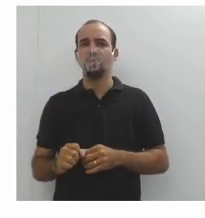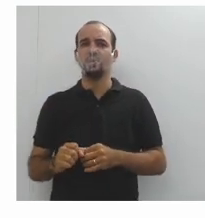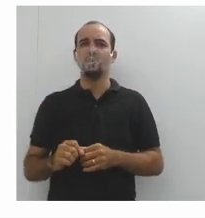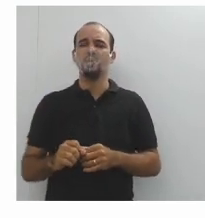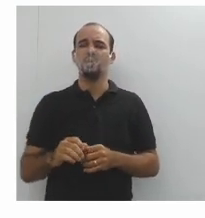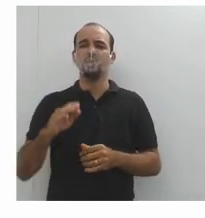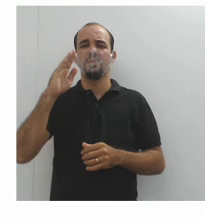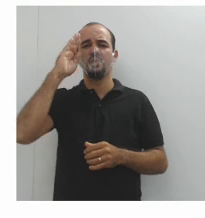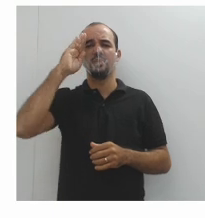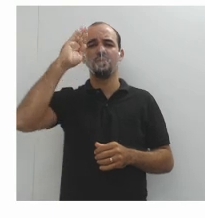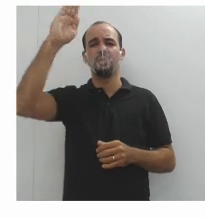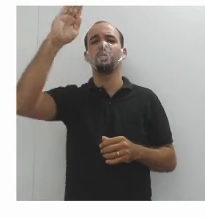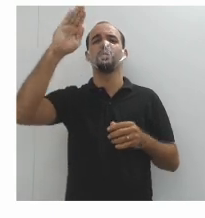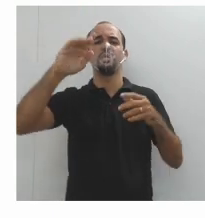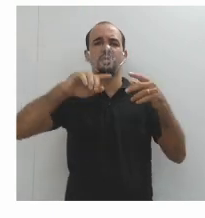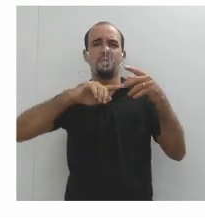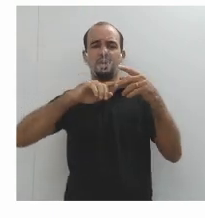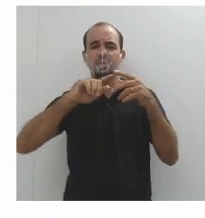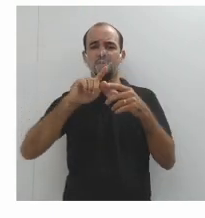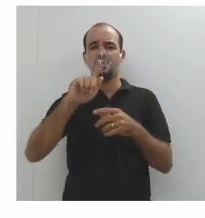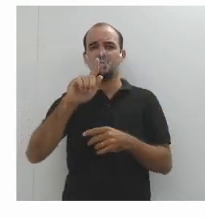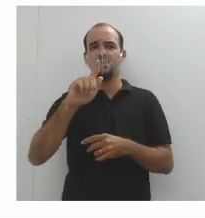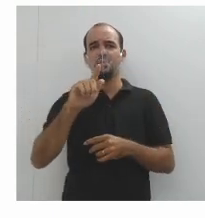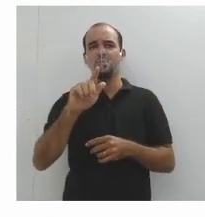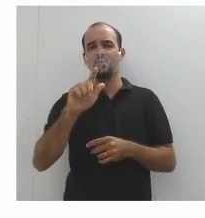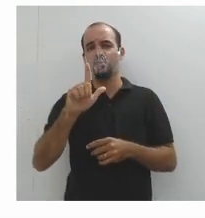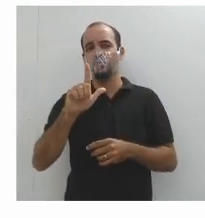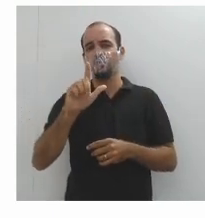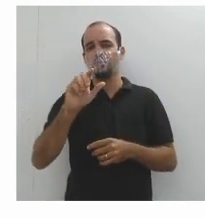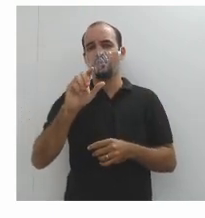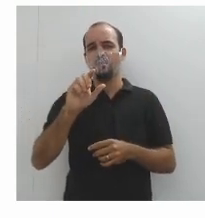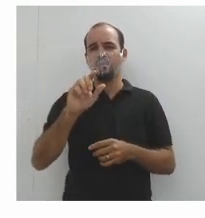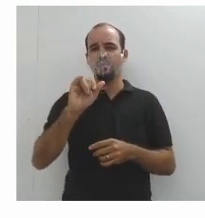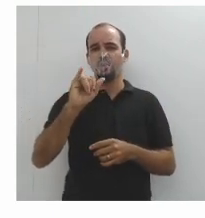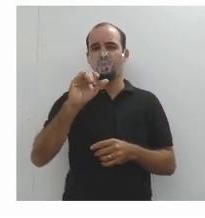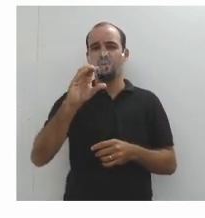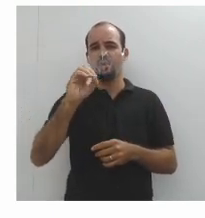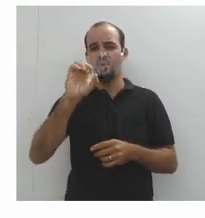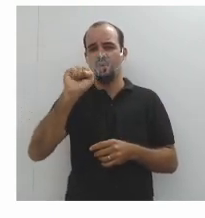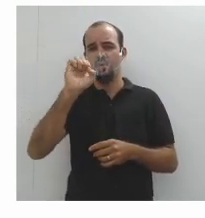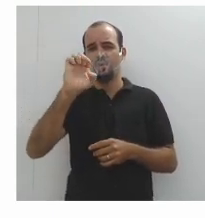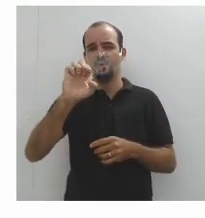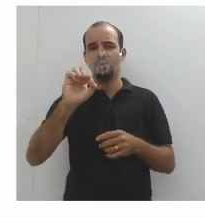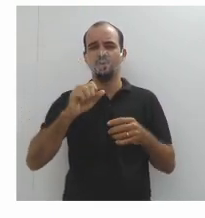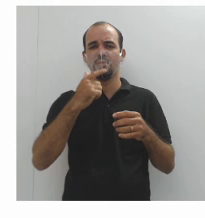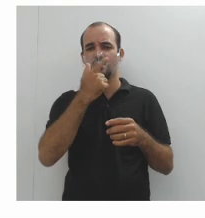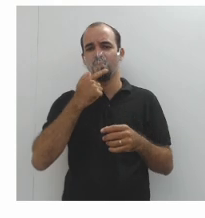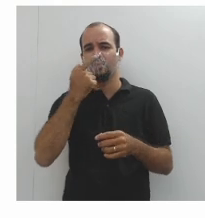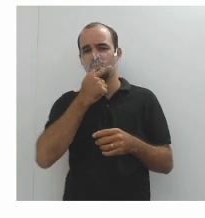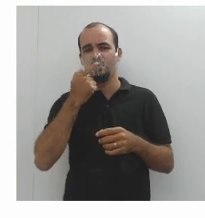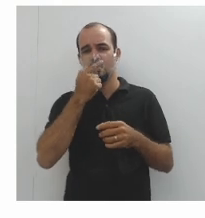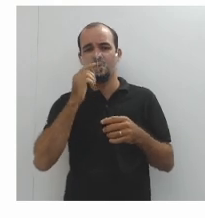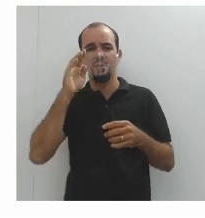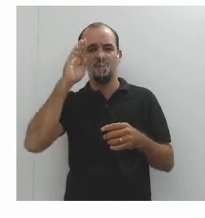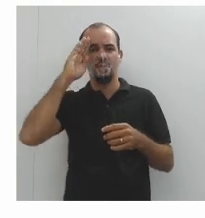gente? Temos vários. Um deles, que já vimos, é a nossa